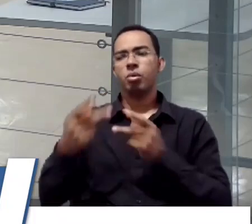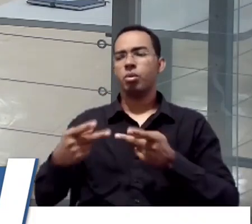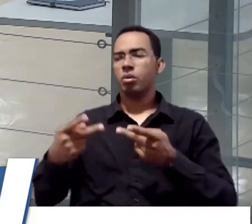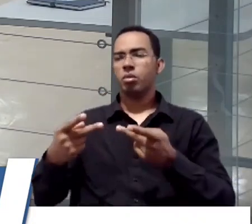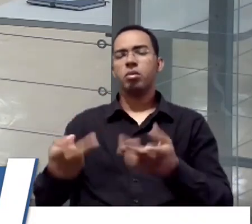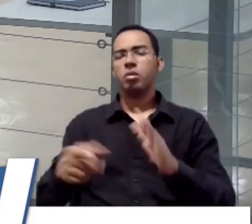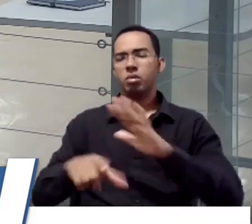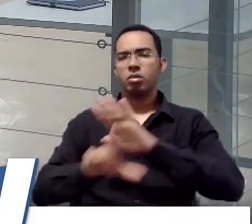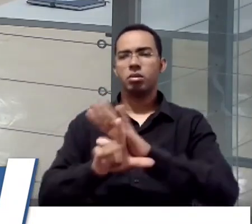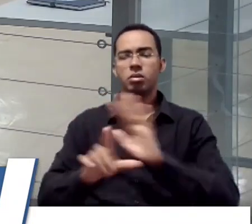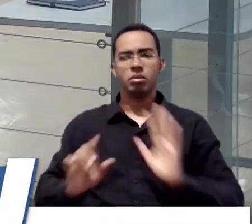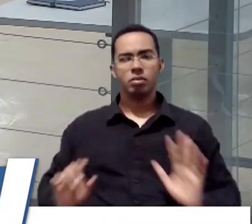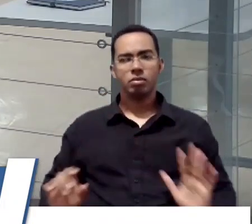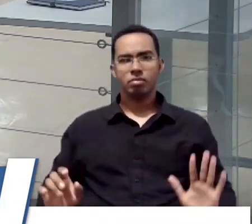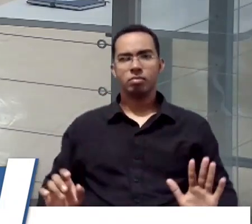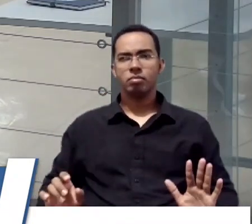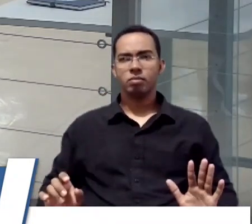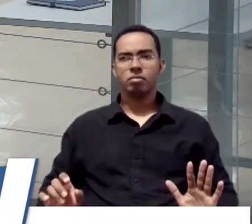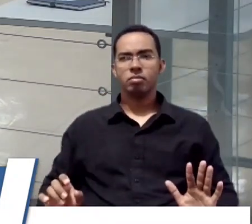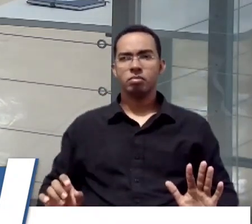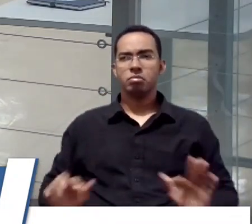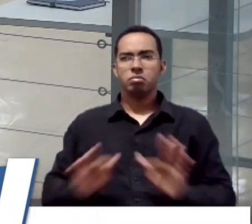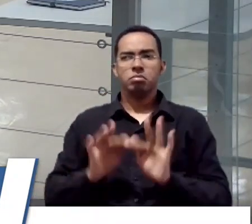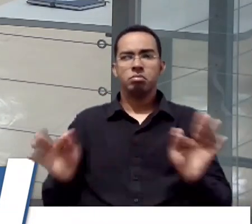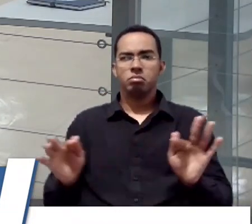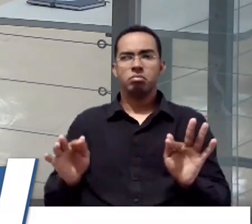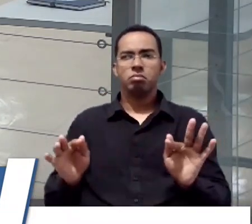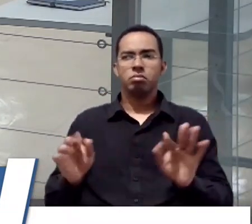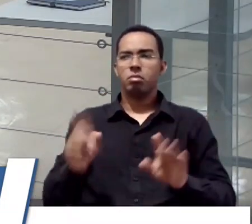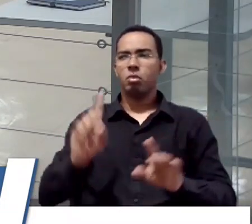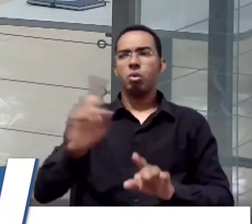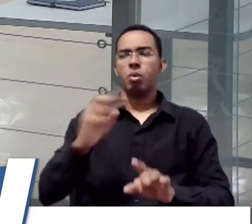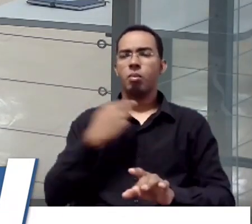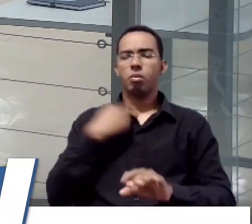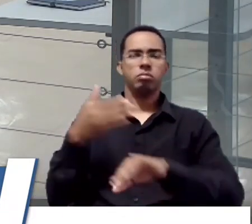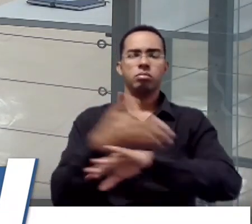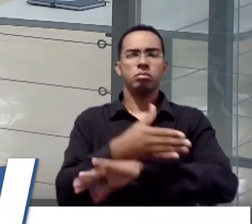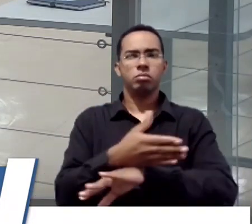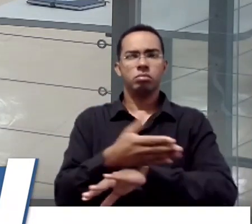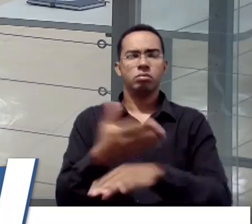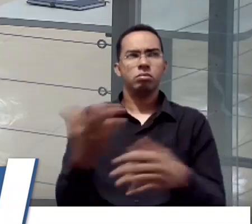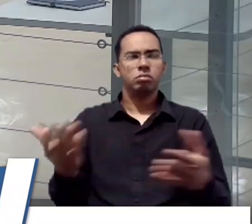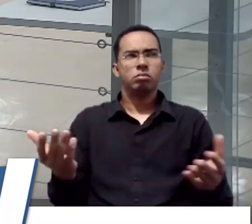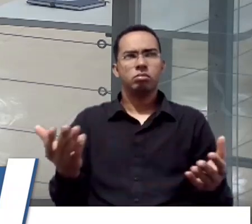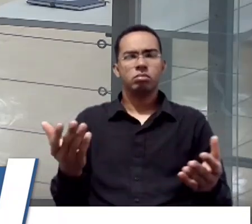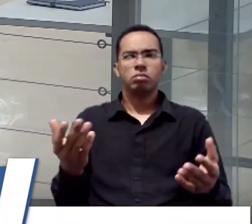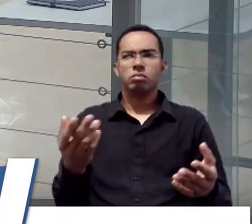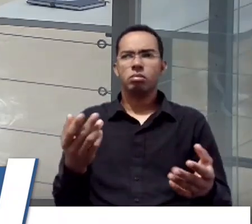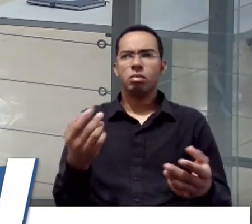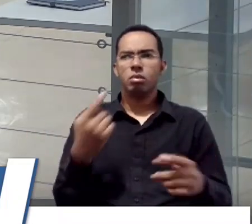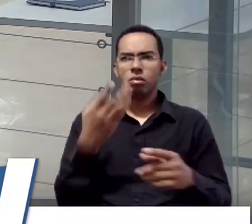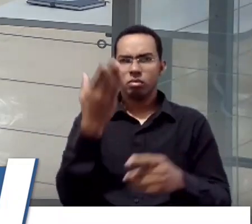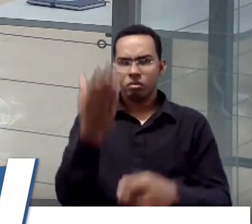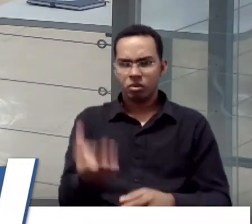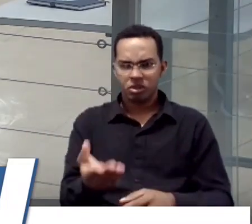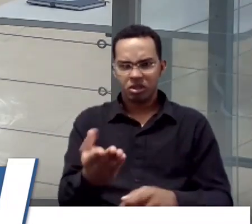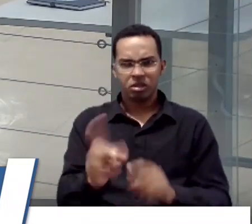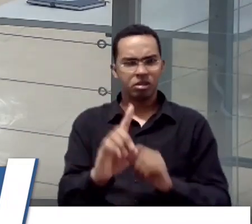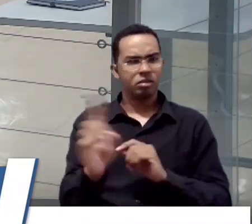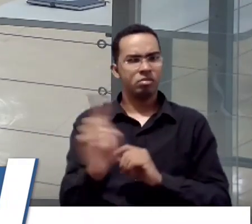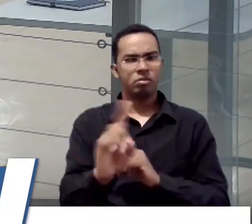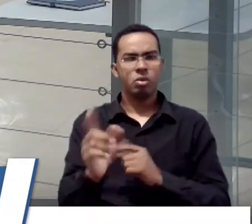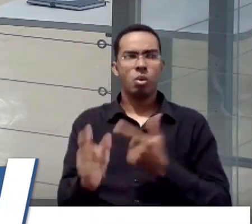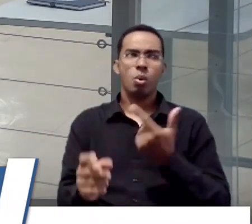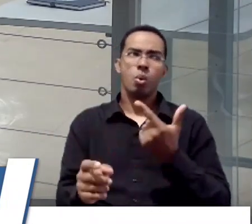lei. E simplesmente ele não deixou eu entrar. Aí você fala, mas só com você? Não. Um